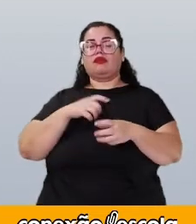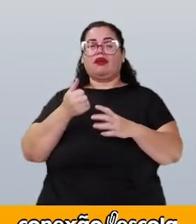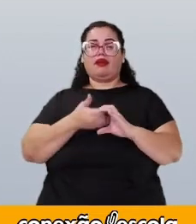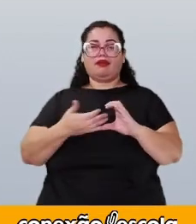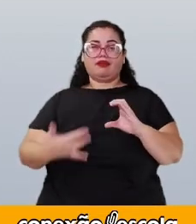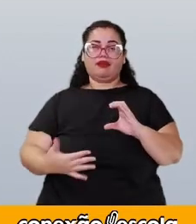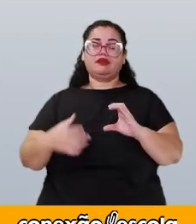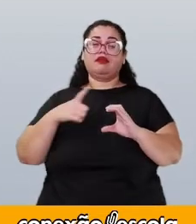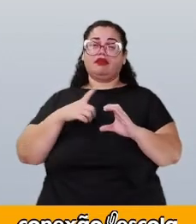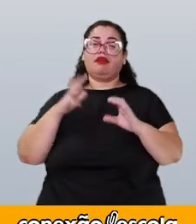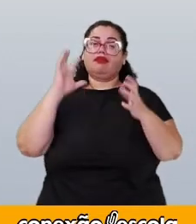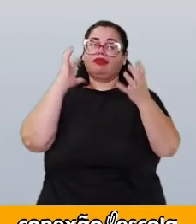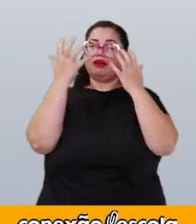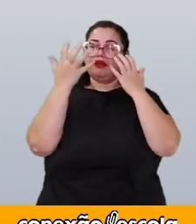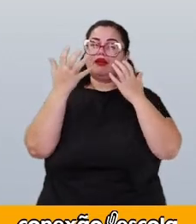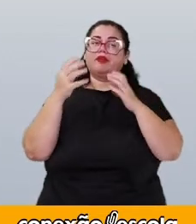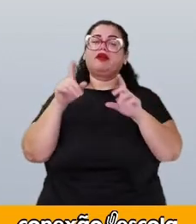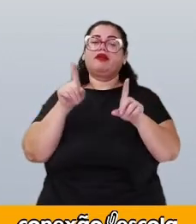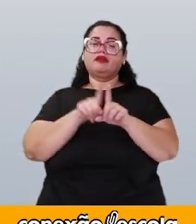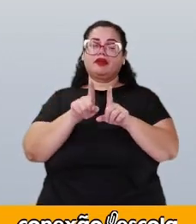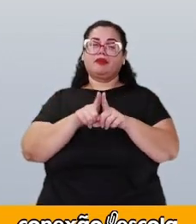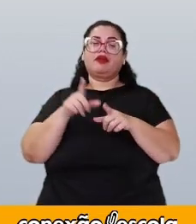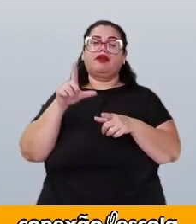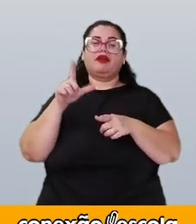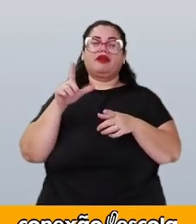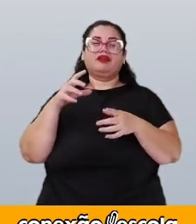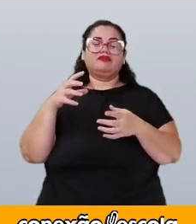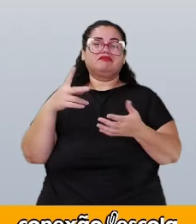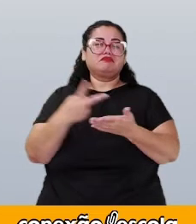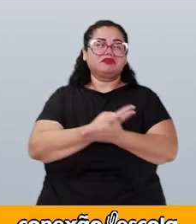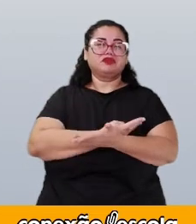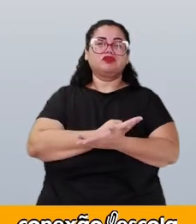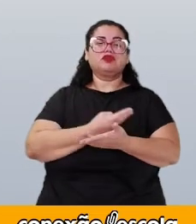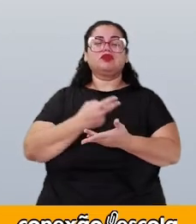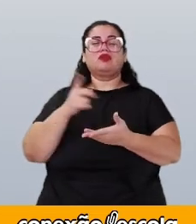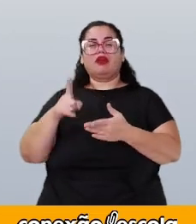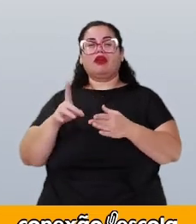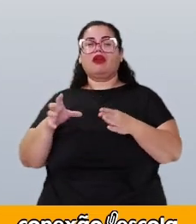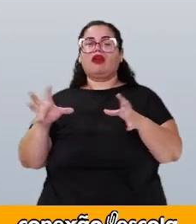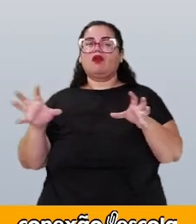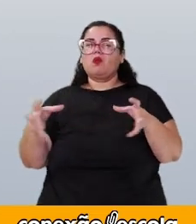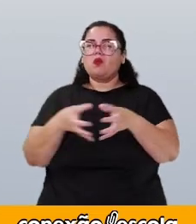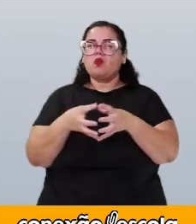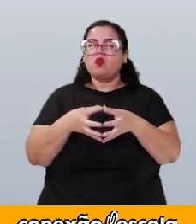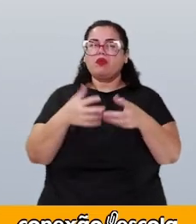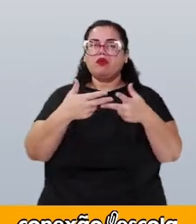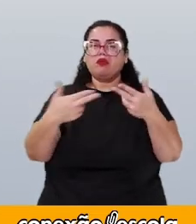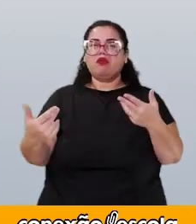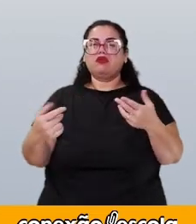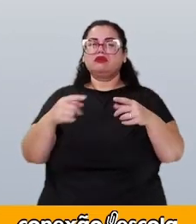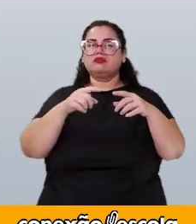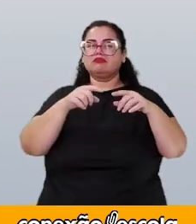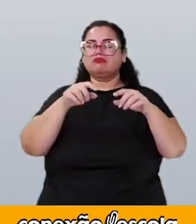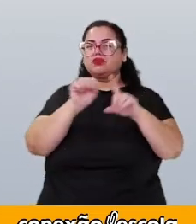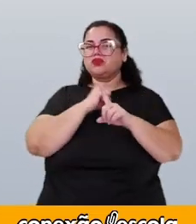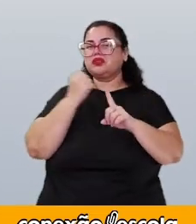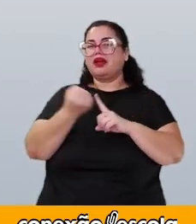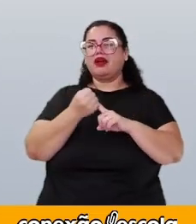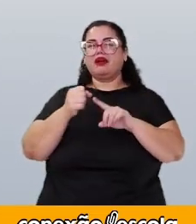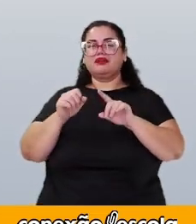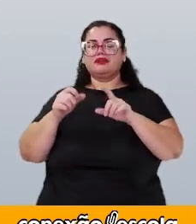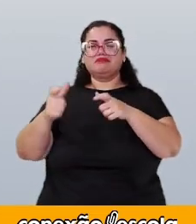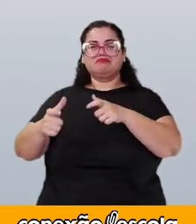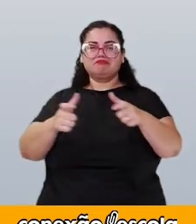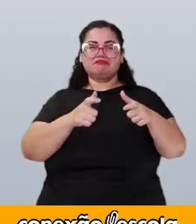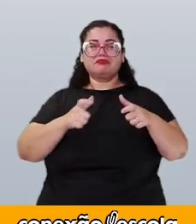pela ação dramática, pela situação, que é o conjunto das circunstâncias físicas, sociais e